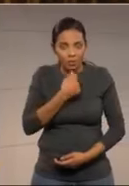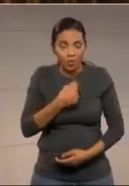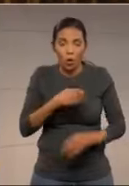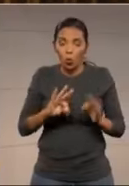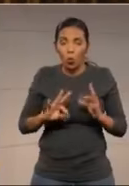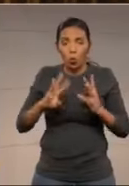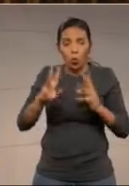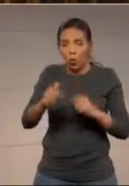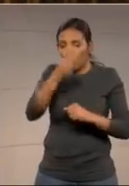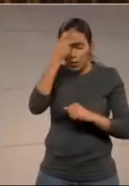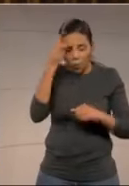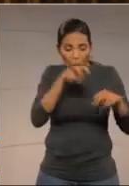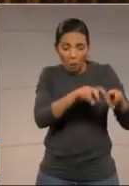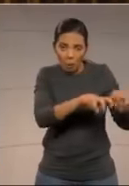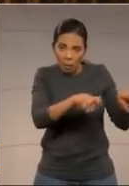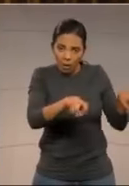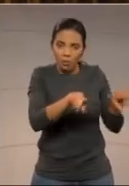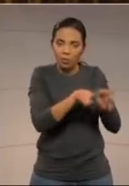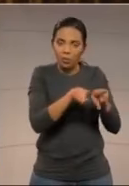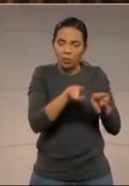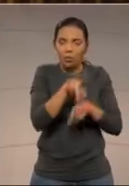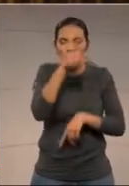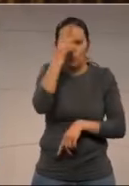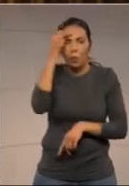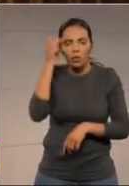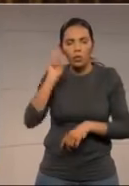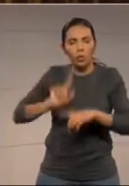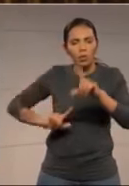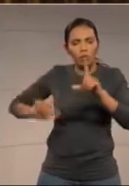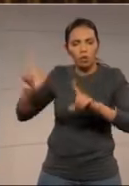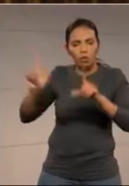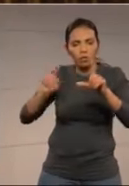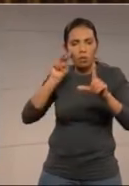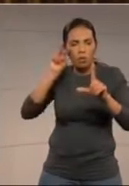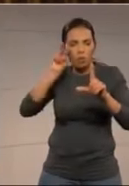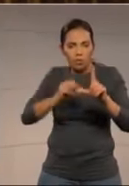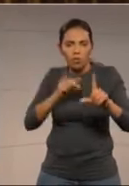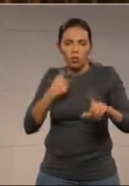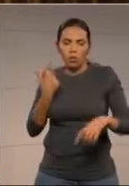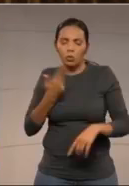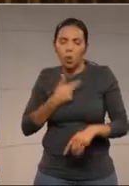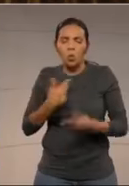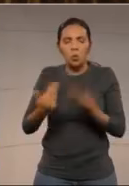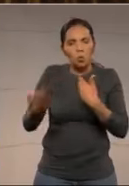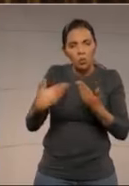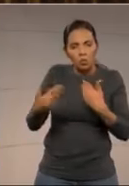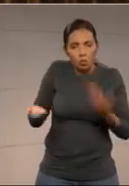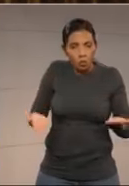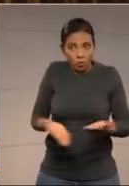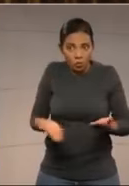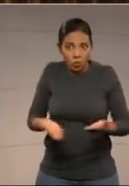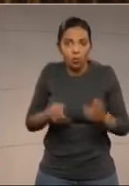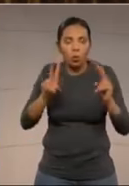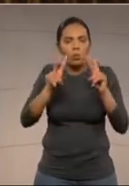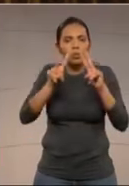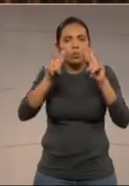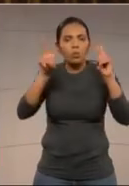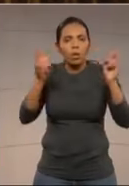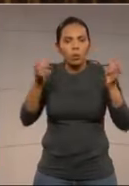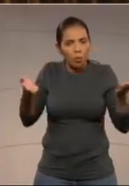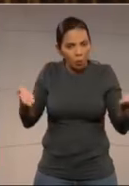ouvintes, telespectadores que conversam, dialogam com a gente. O tema de hoje a ser tratado